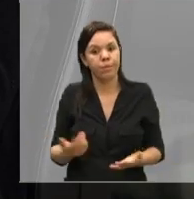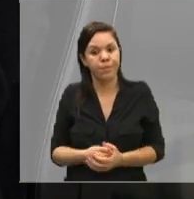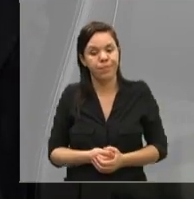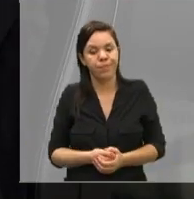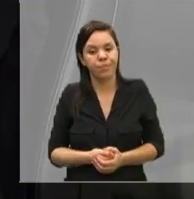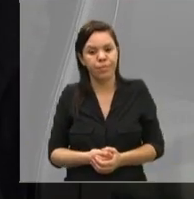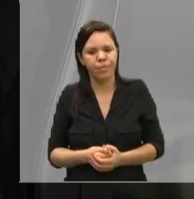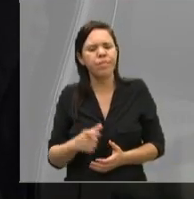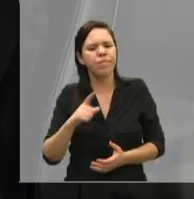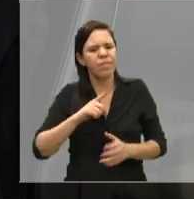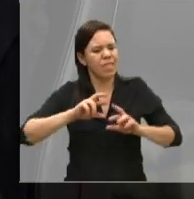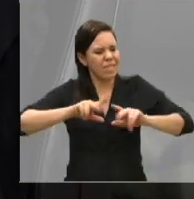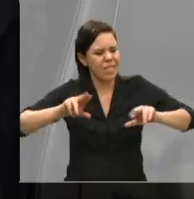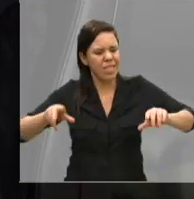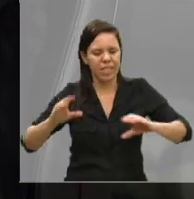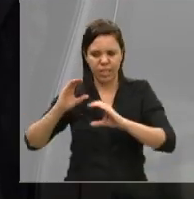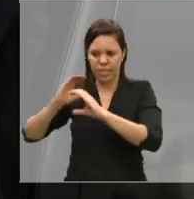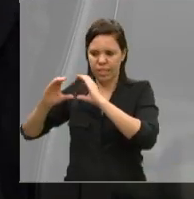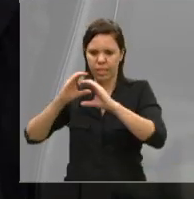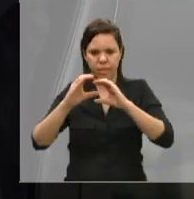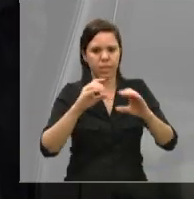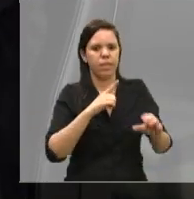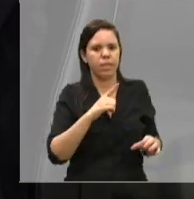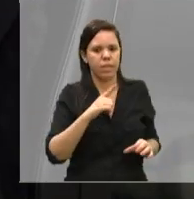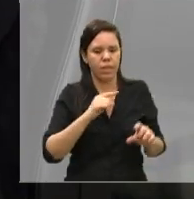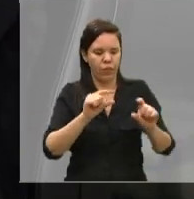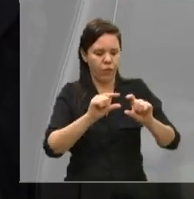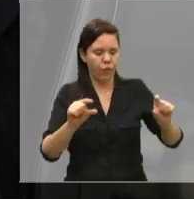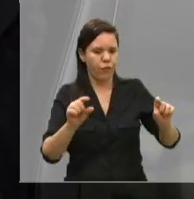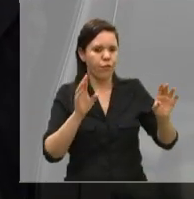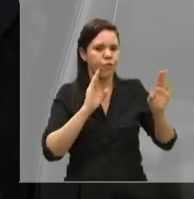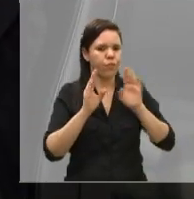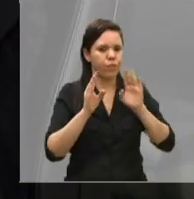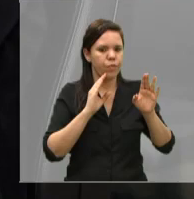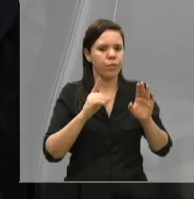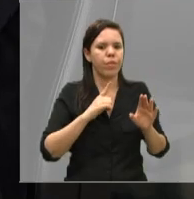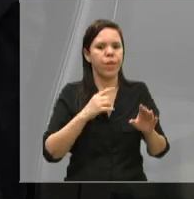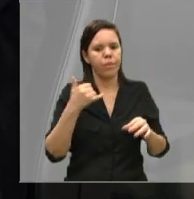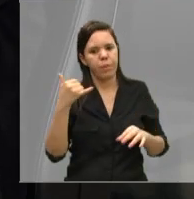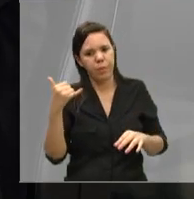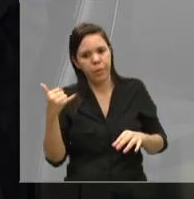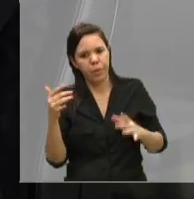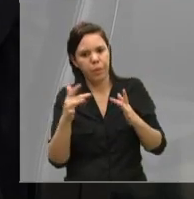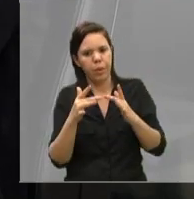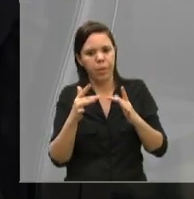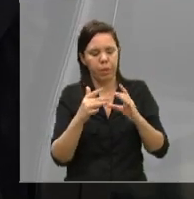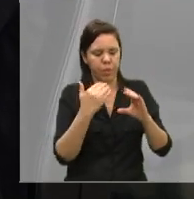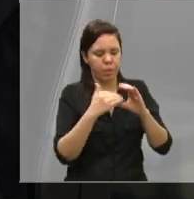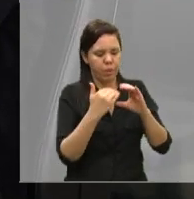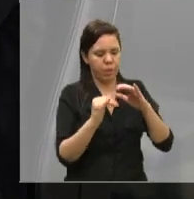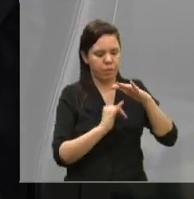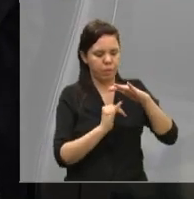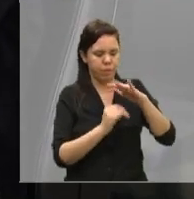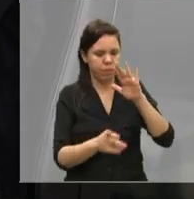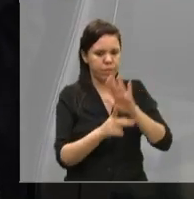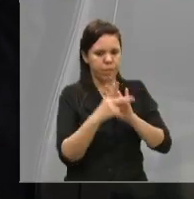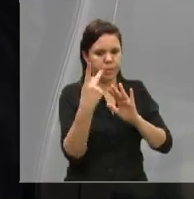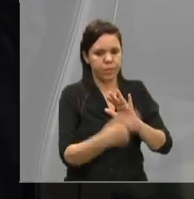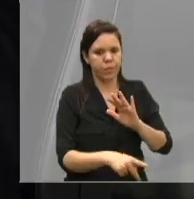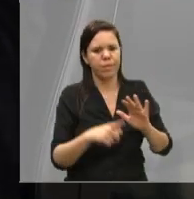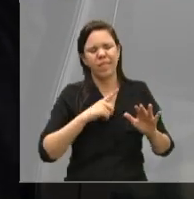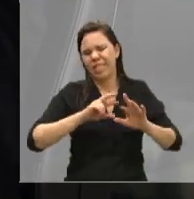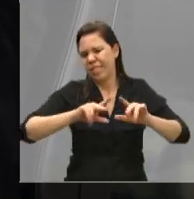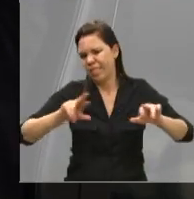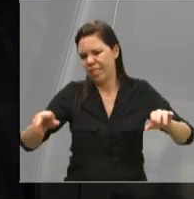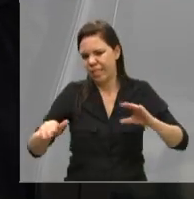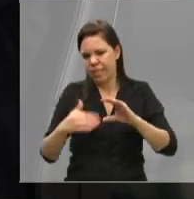E aí nós temos várias formas de comunicação, né? Tem a página do Facebook, tem o telefone, o e-mail institucional, tem uma série